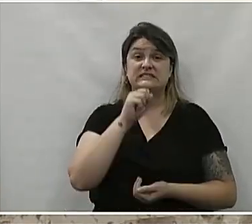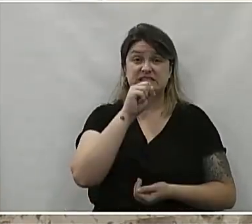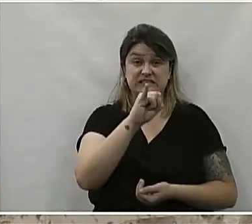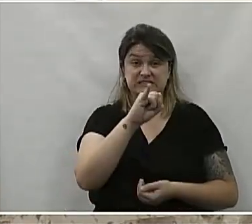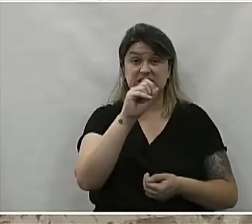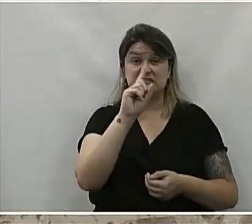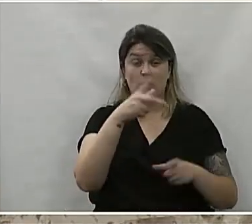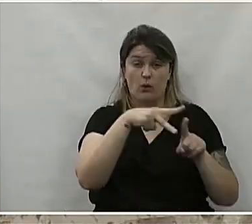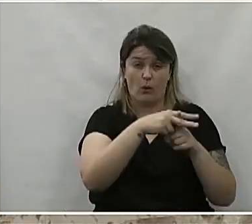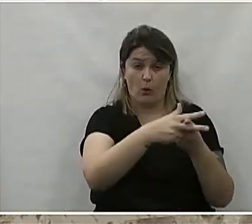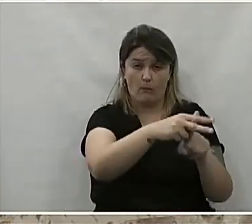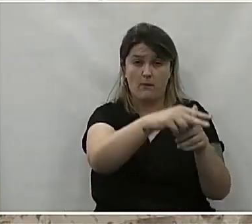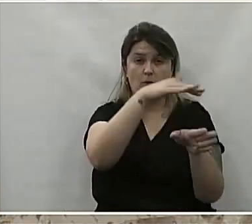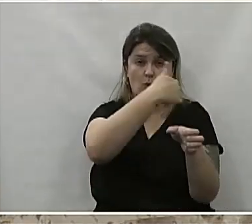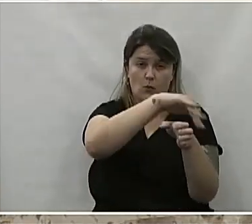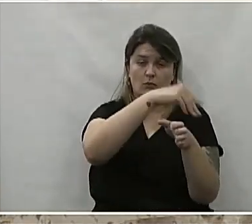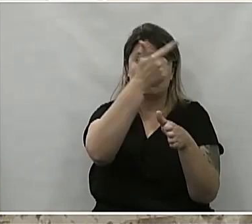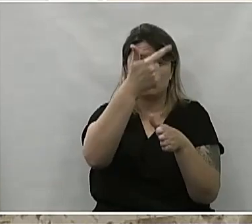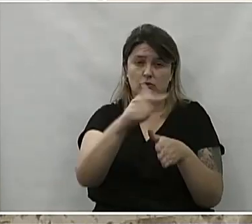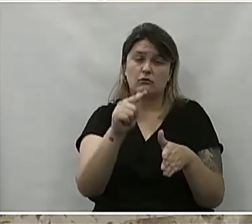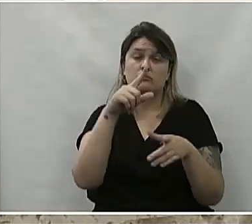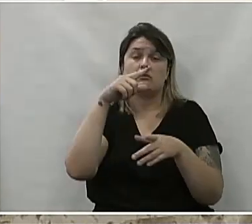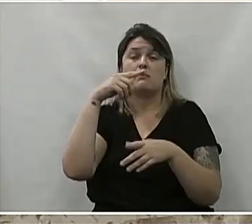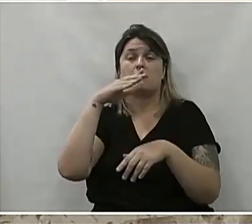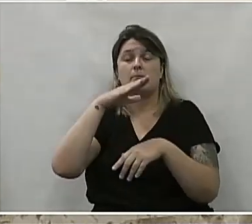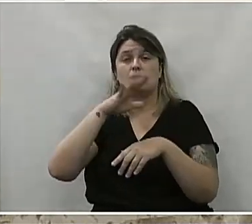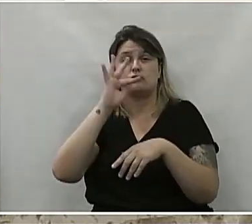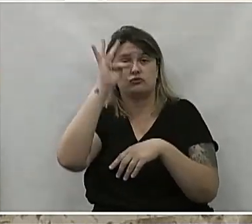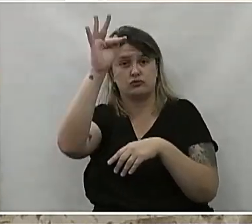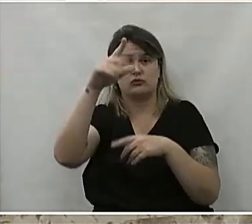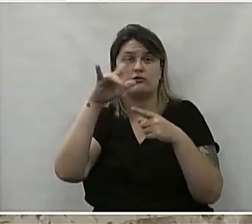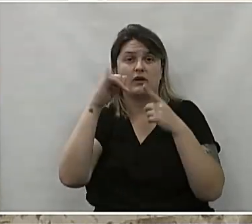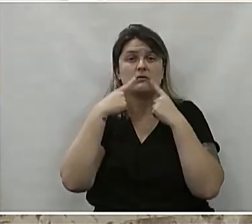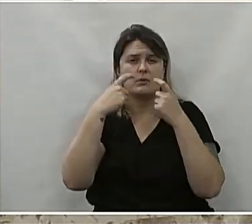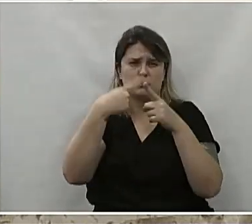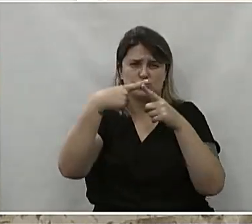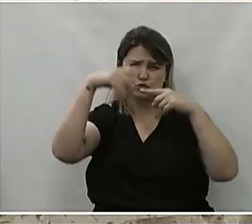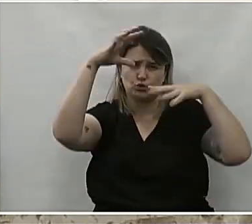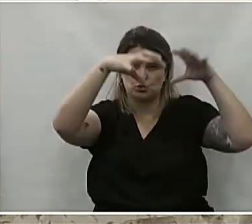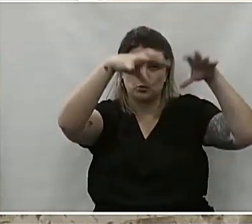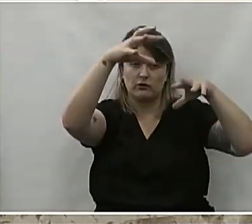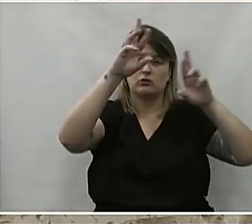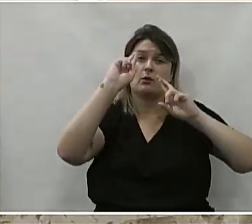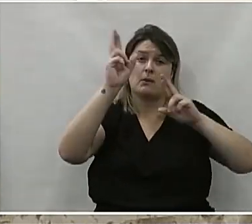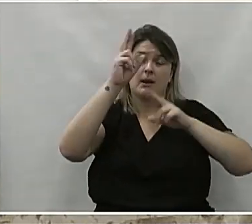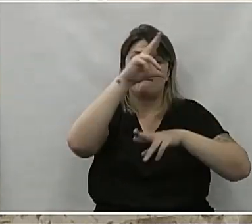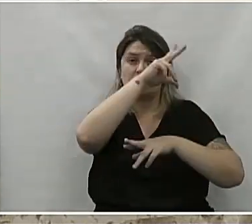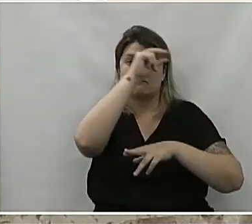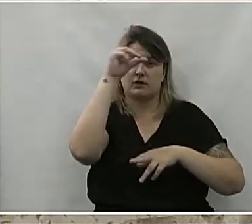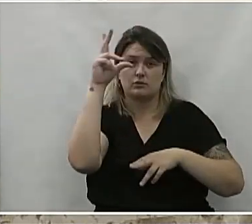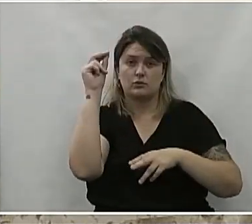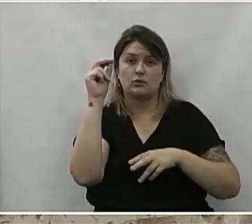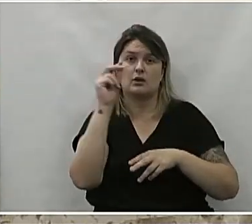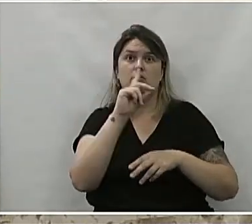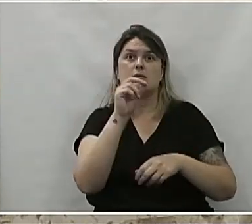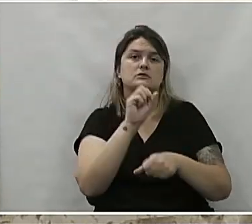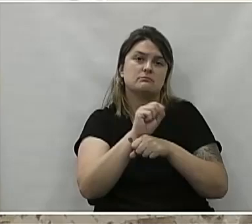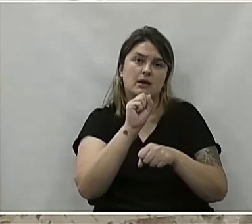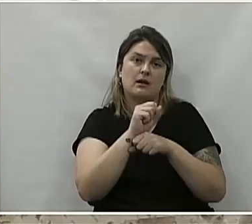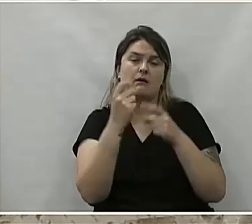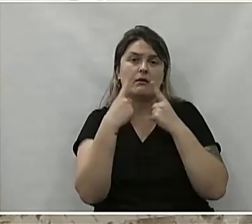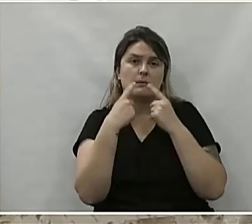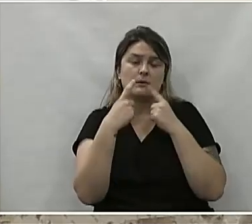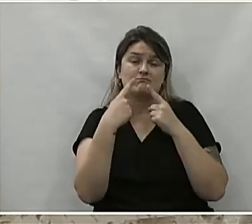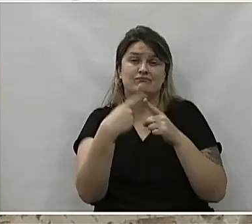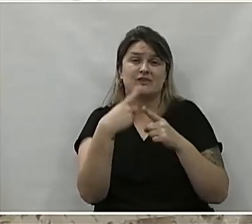De novo Vai ser uma reclamação Espero que O executivo Não espere O pessoal Começar a criticar Porque é